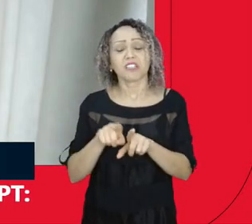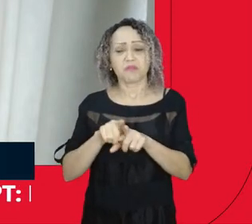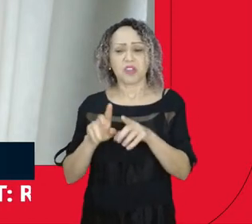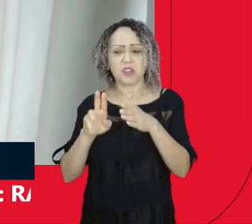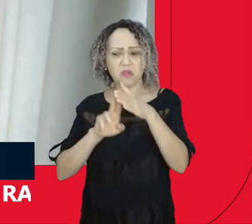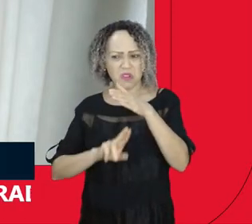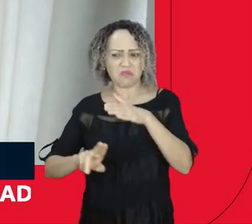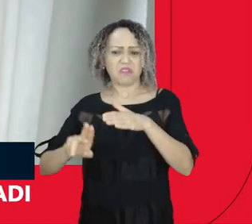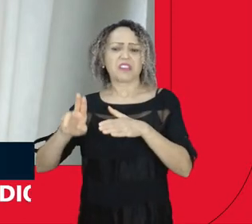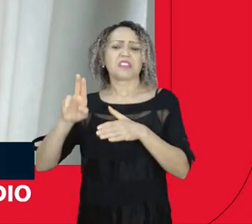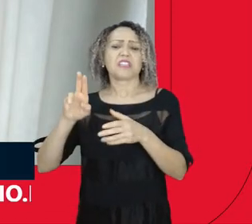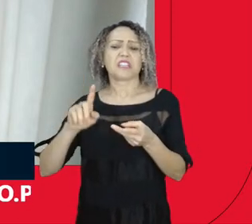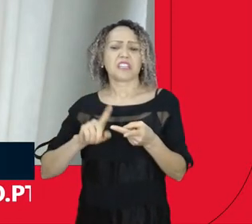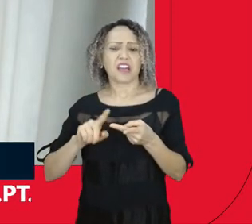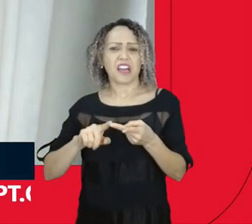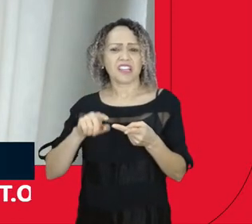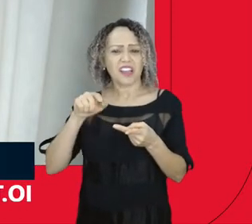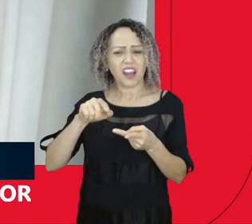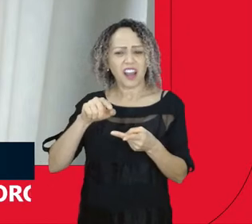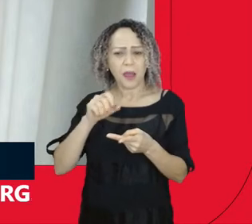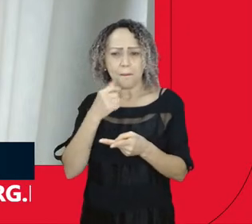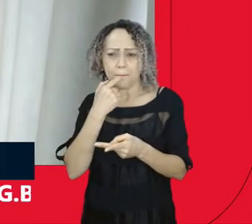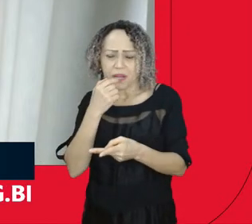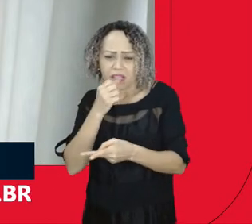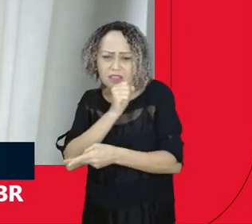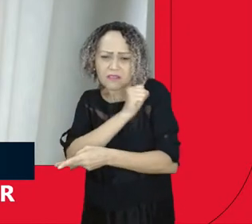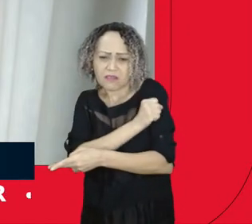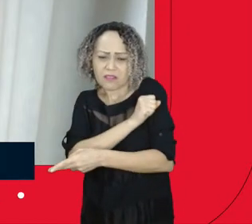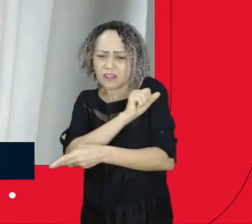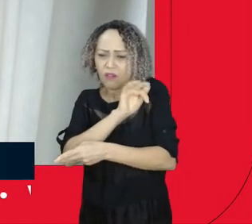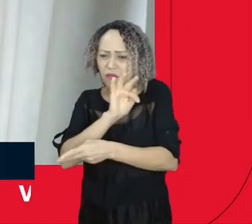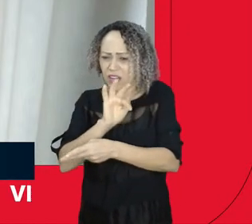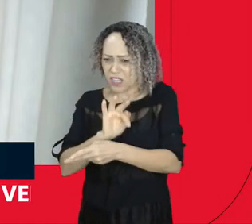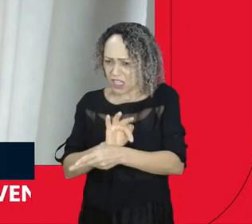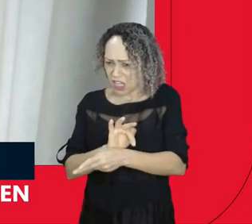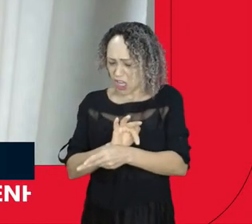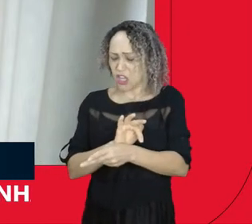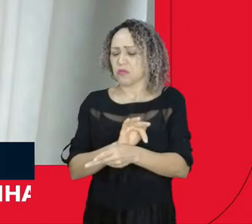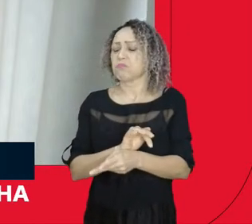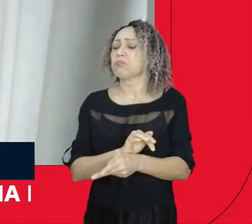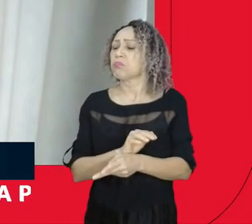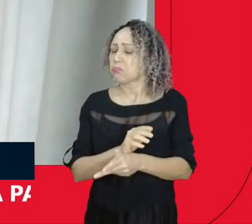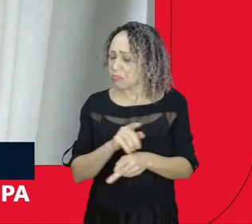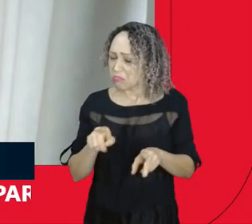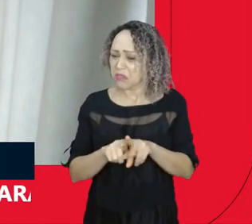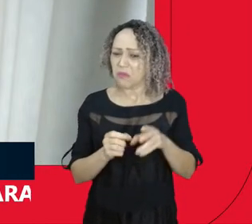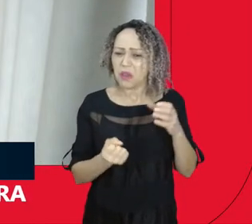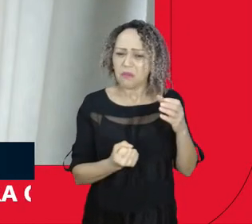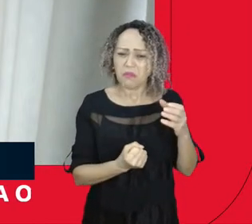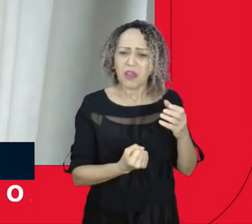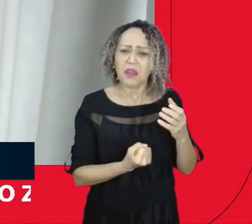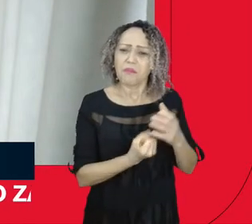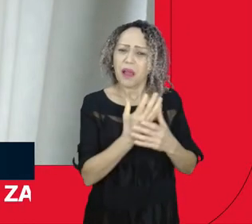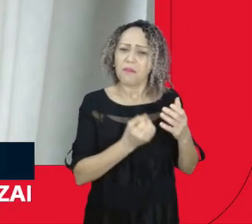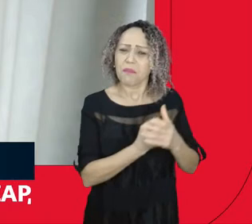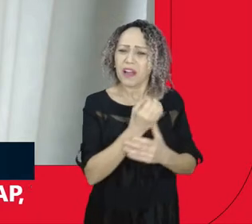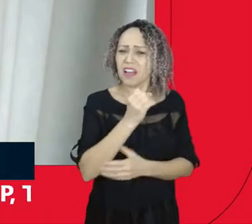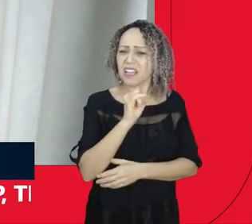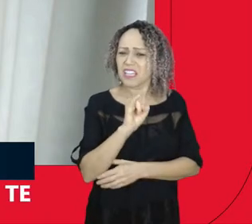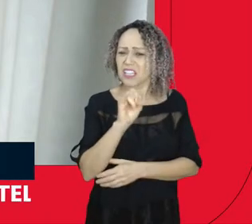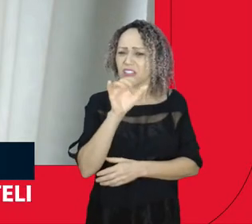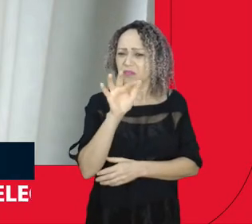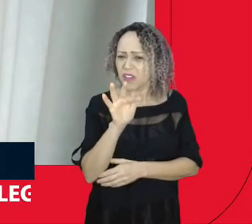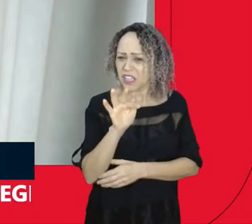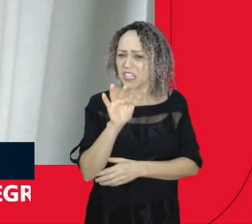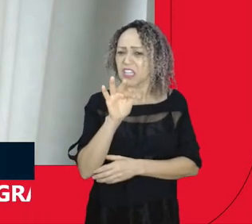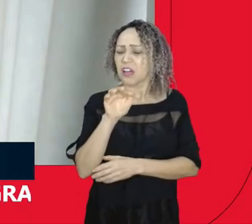fez. No sertão do São Francisco, com a Univasp, com muitos institutos federais de educação, a presença